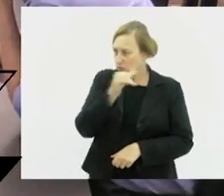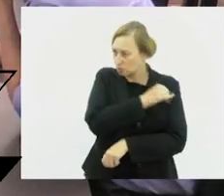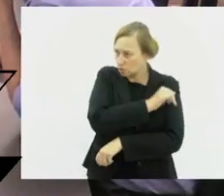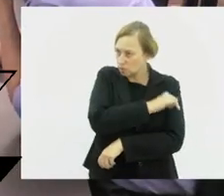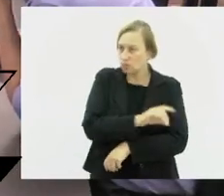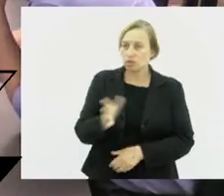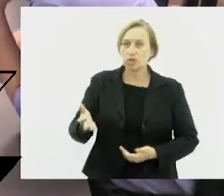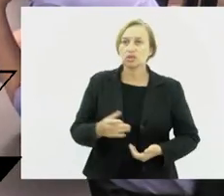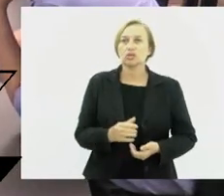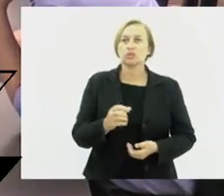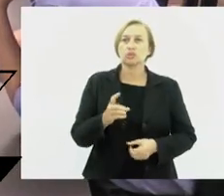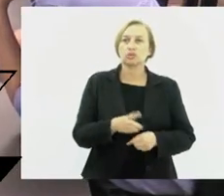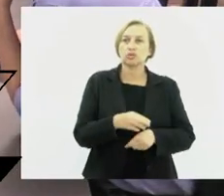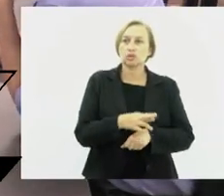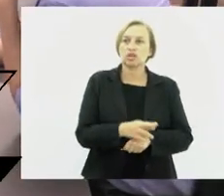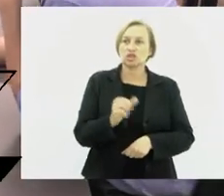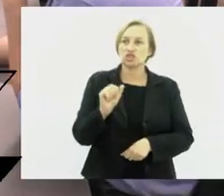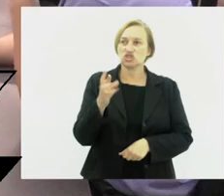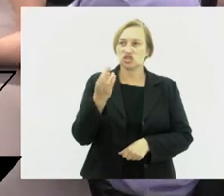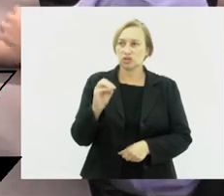para a doutora Sharon.